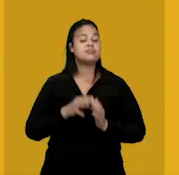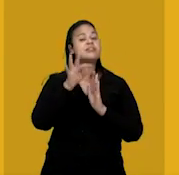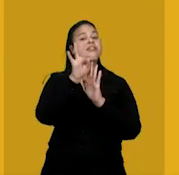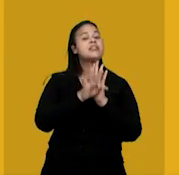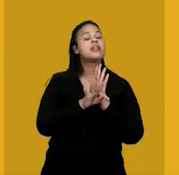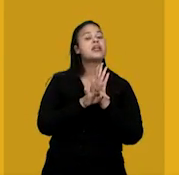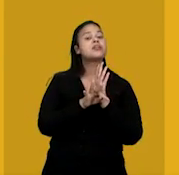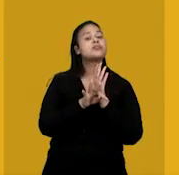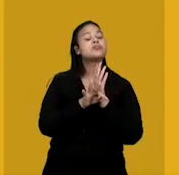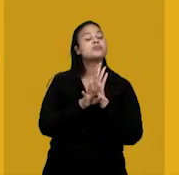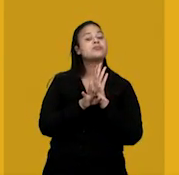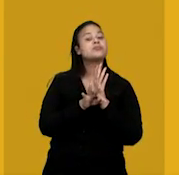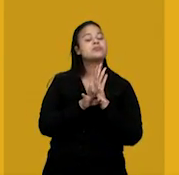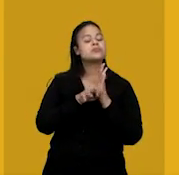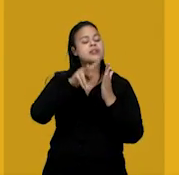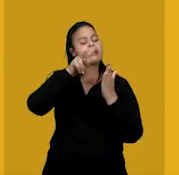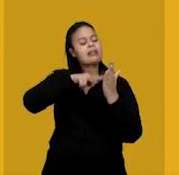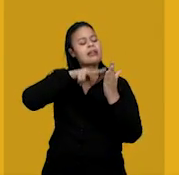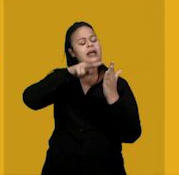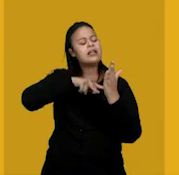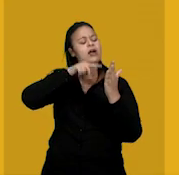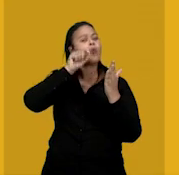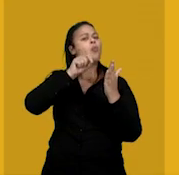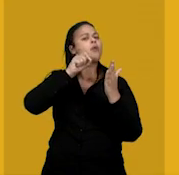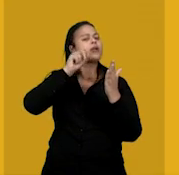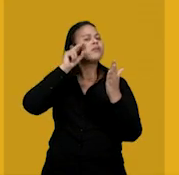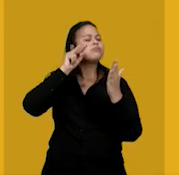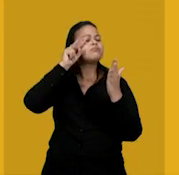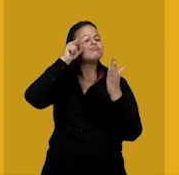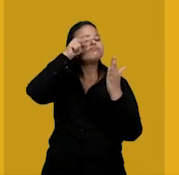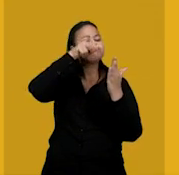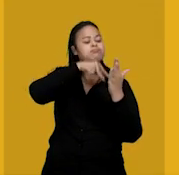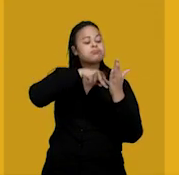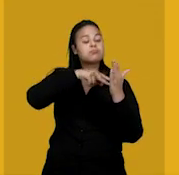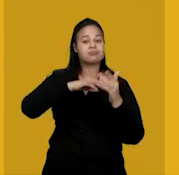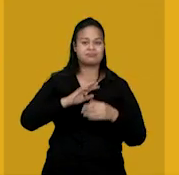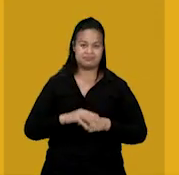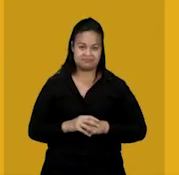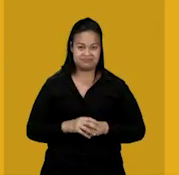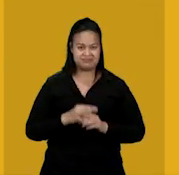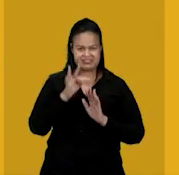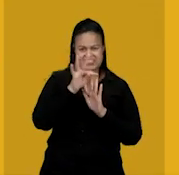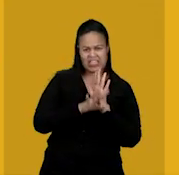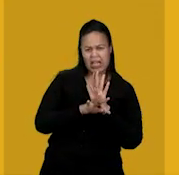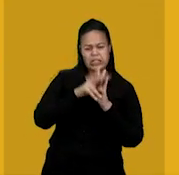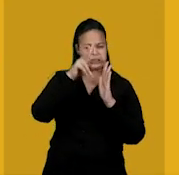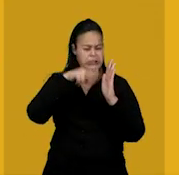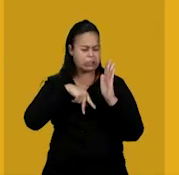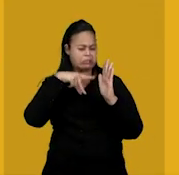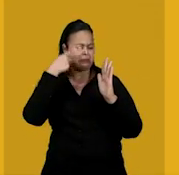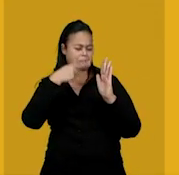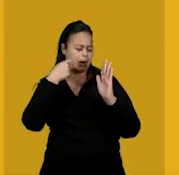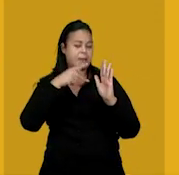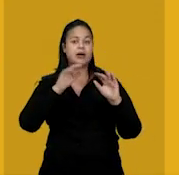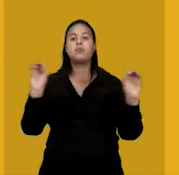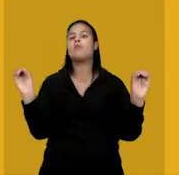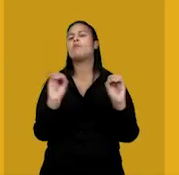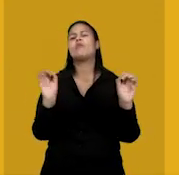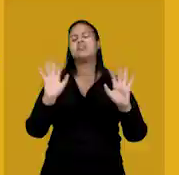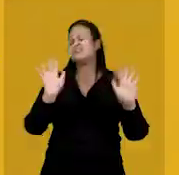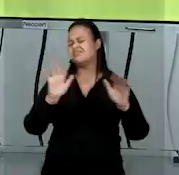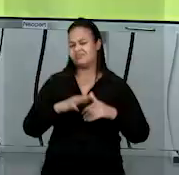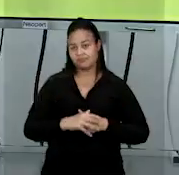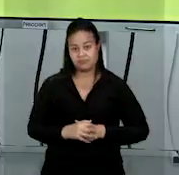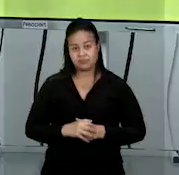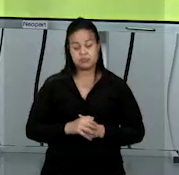É o objeto de análise, é o que você vai analisar. Não é só o texto que é lido e falado, não. Pode ser